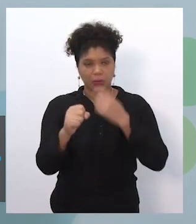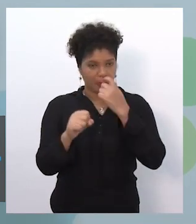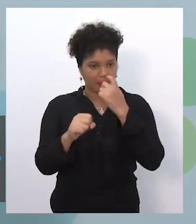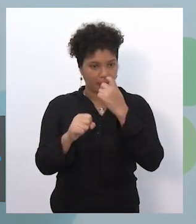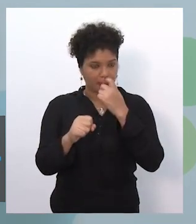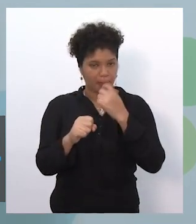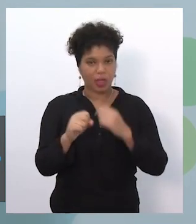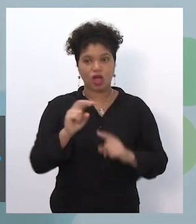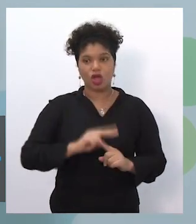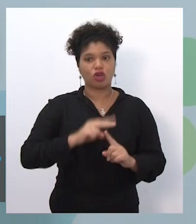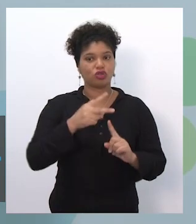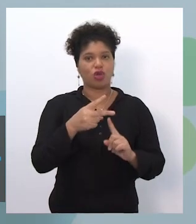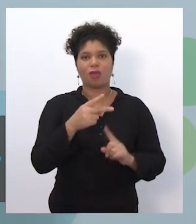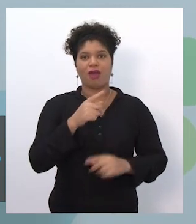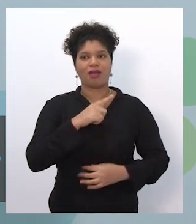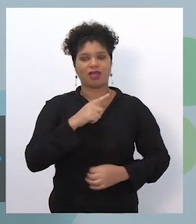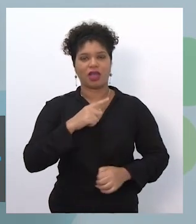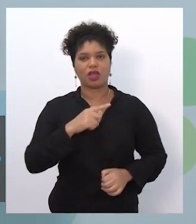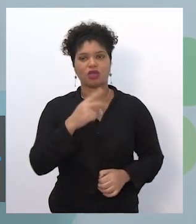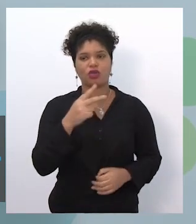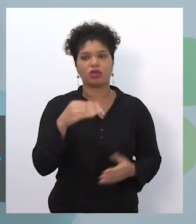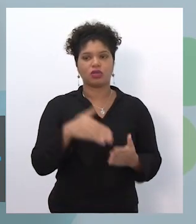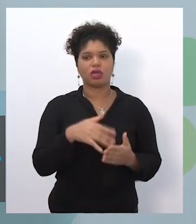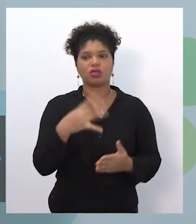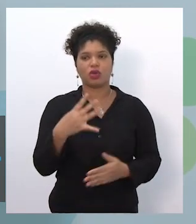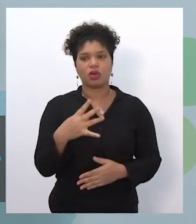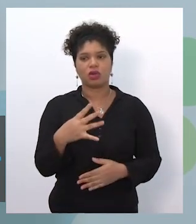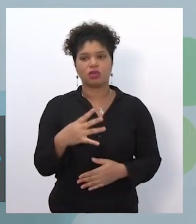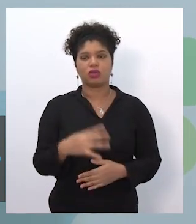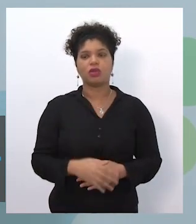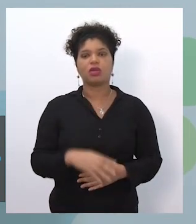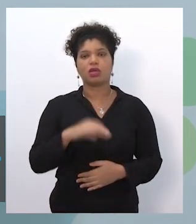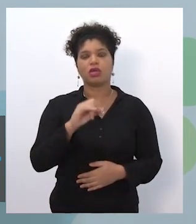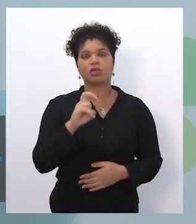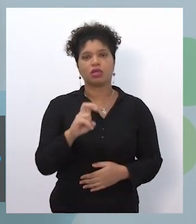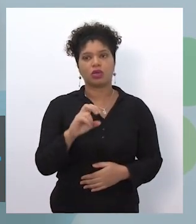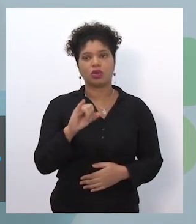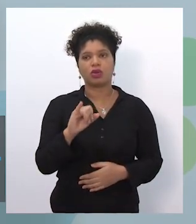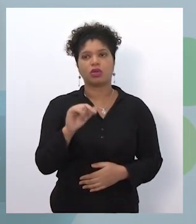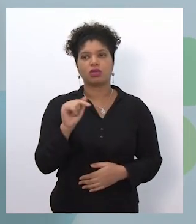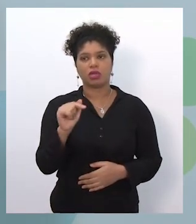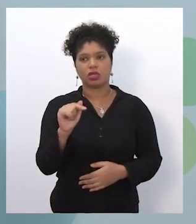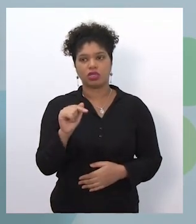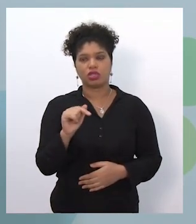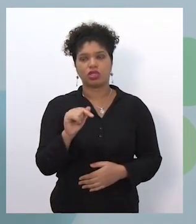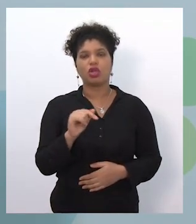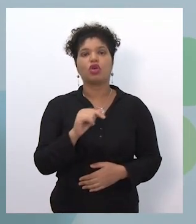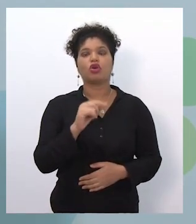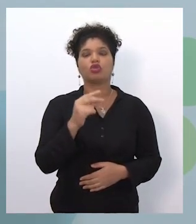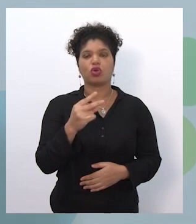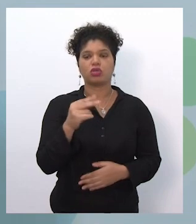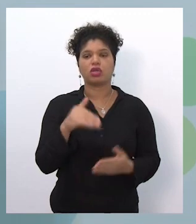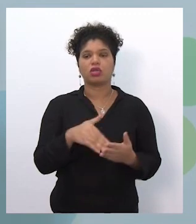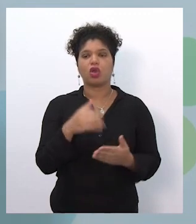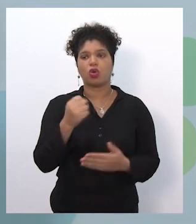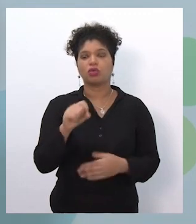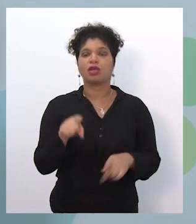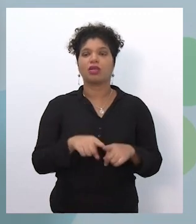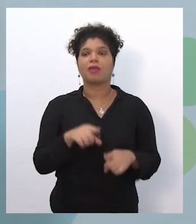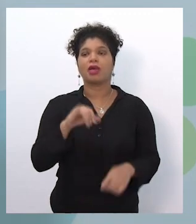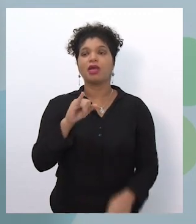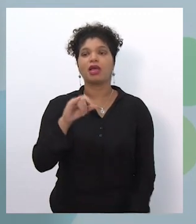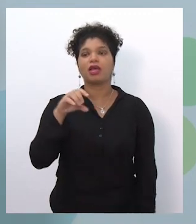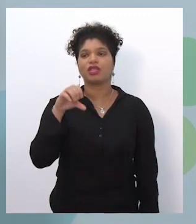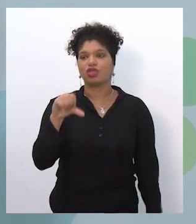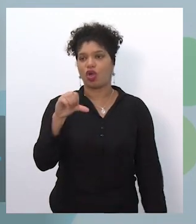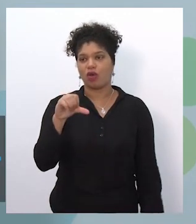quase dobrou, né? Um tinha de 2 a 4, o i5 e o i7 é de 2 a 8, né? E temos o i9. O i9 já é